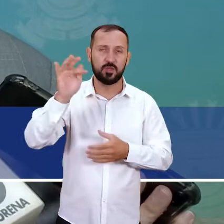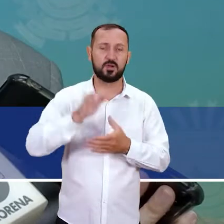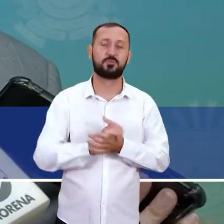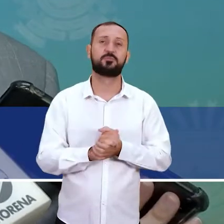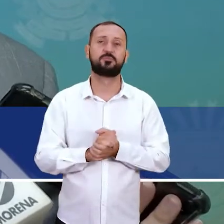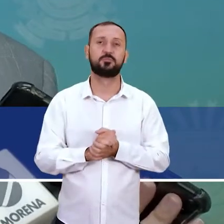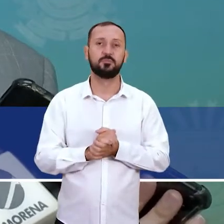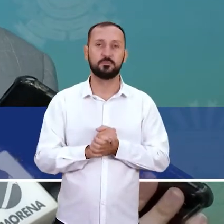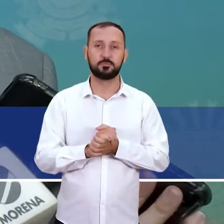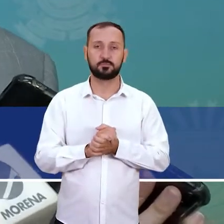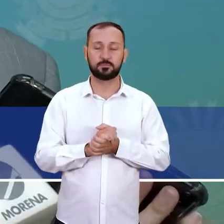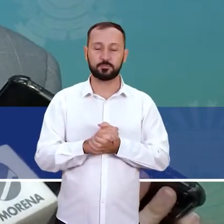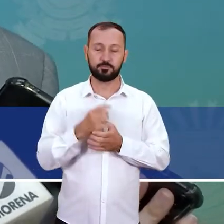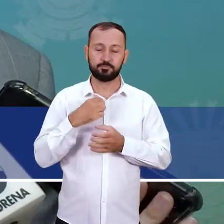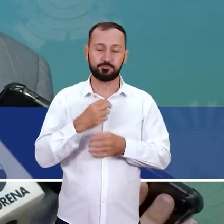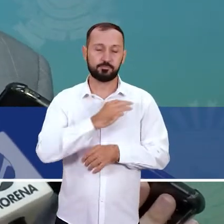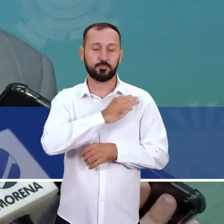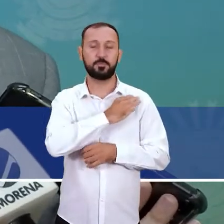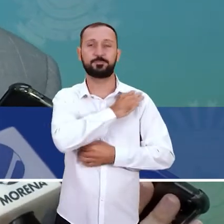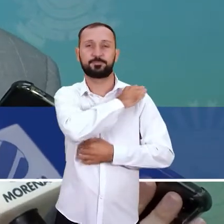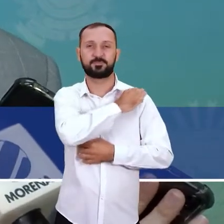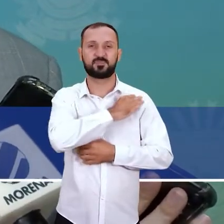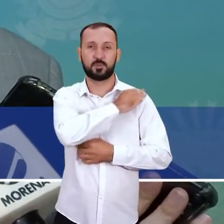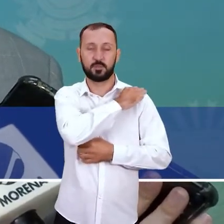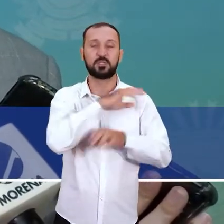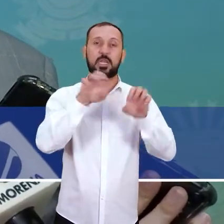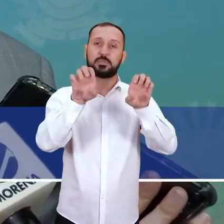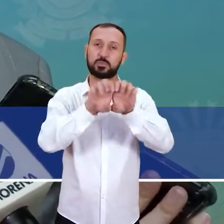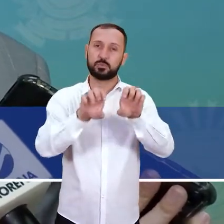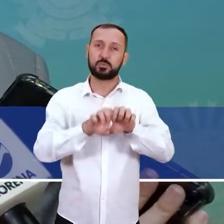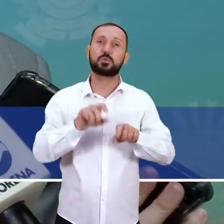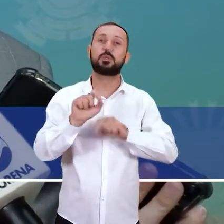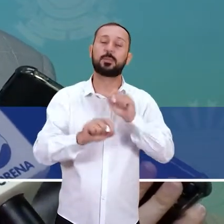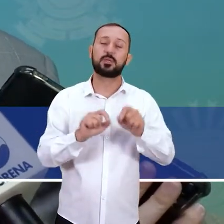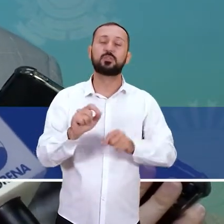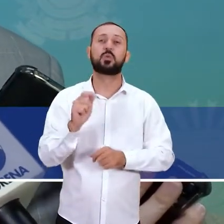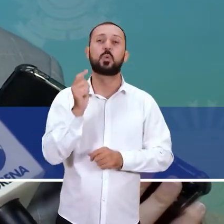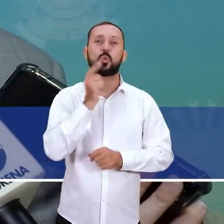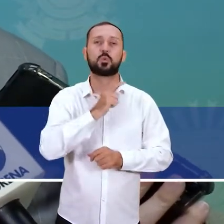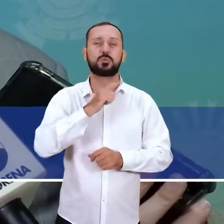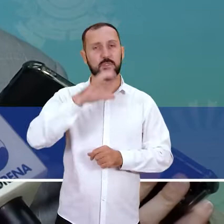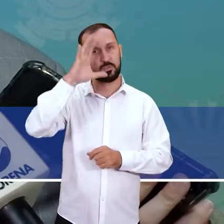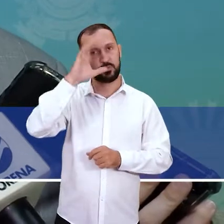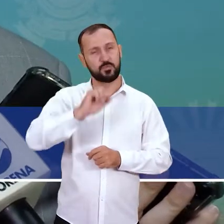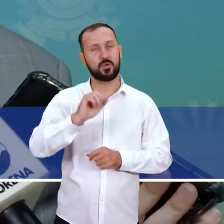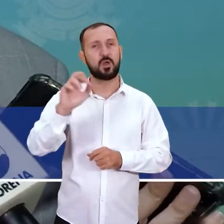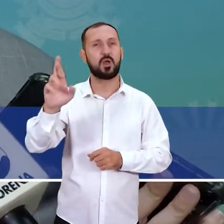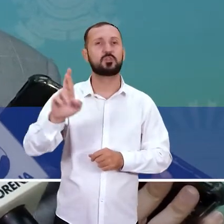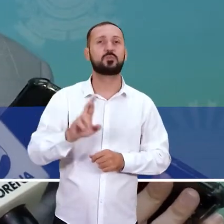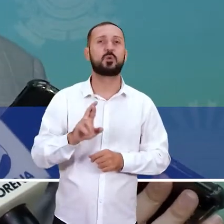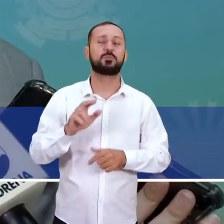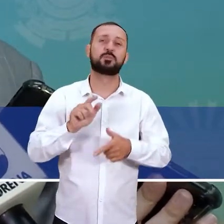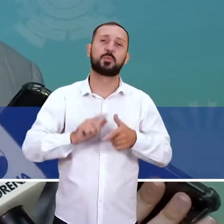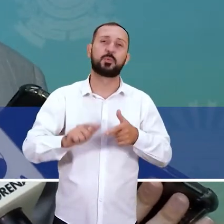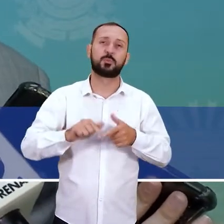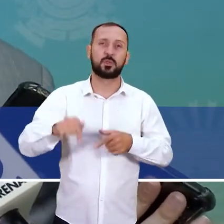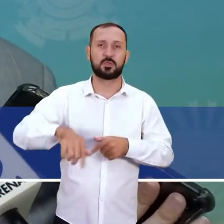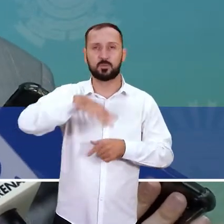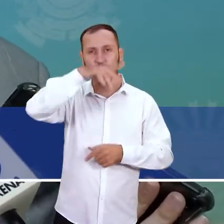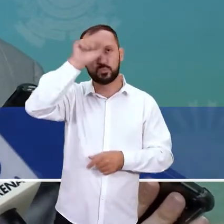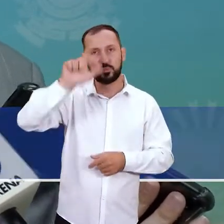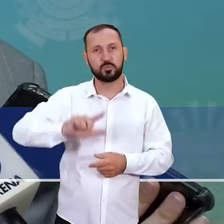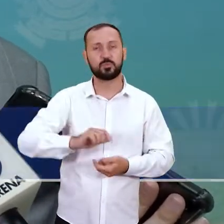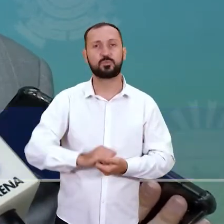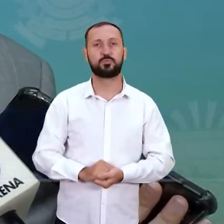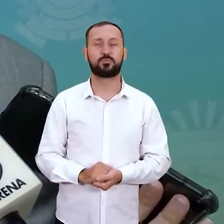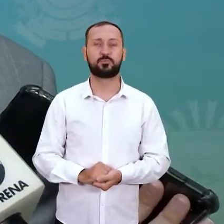cobrança à bancada federal, cobrança ao Ministério da Infraestrutura, para que nós tenhamos solução e